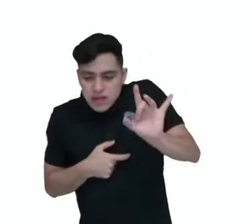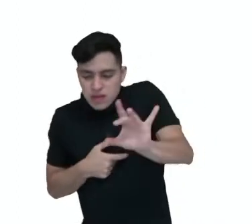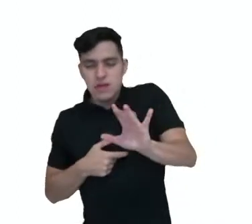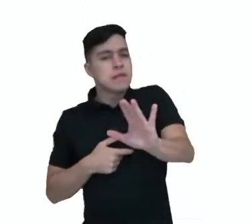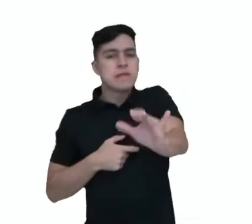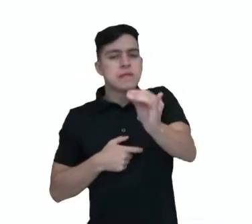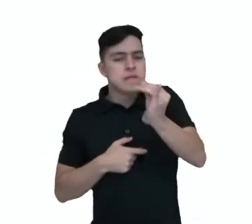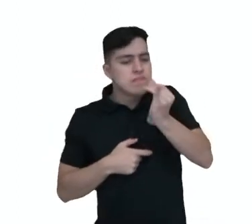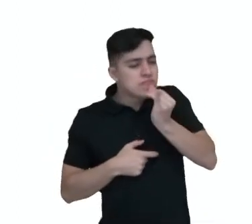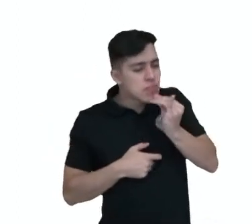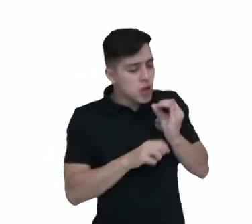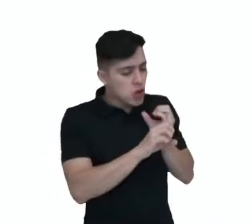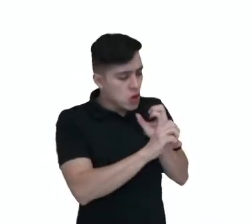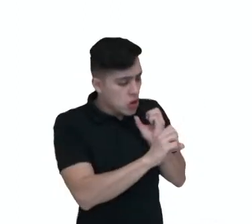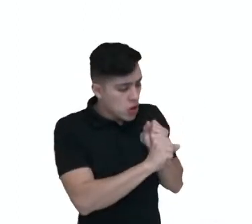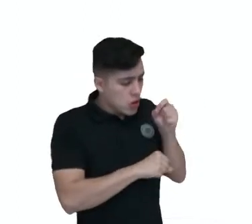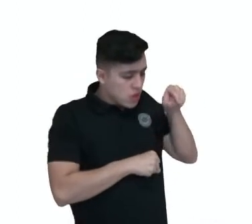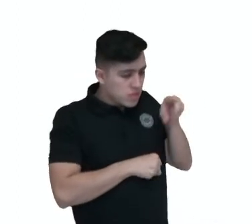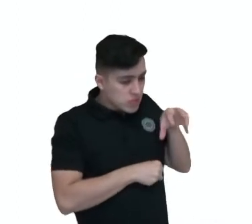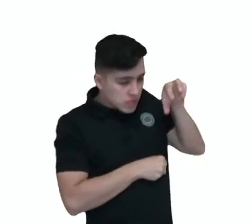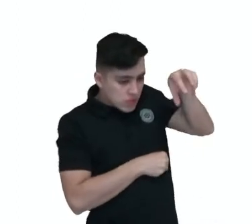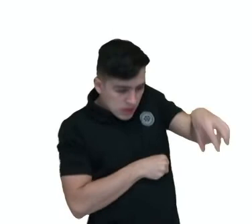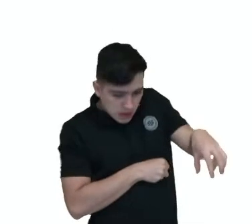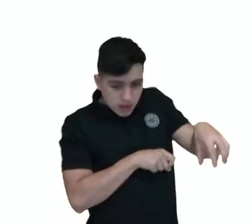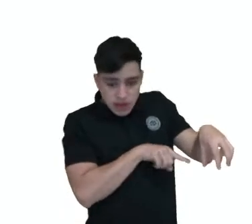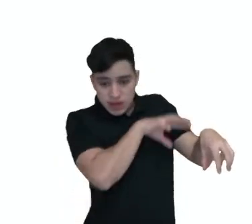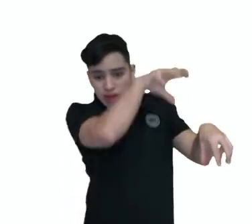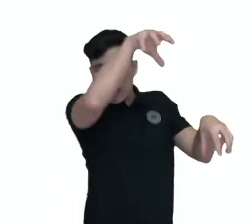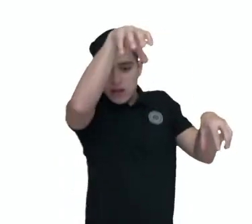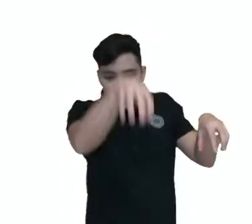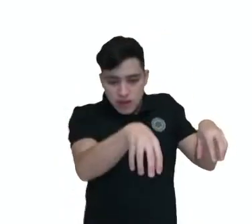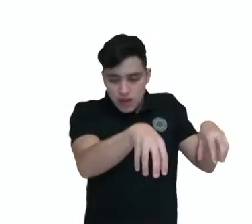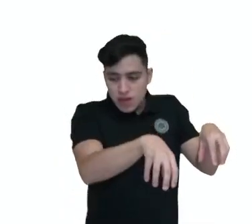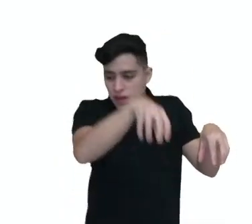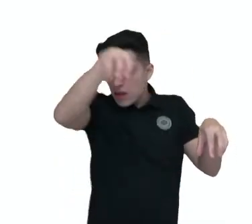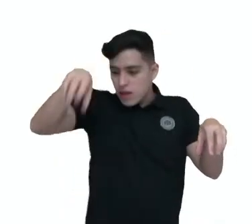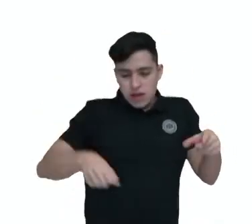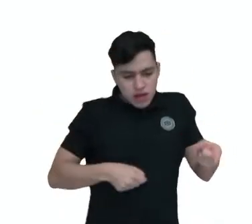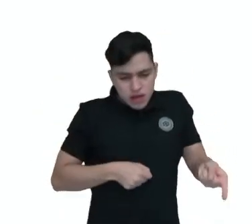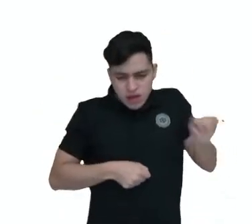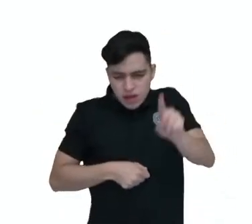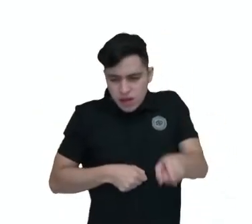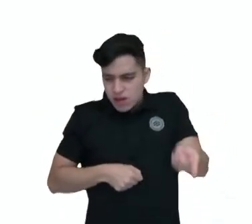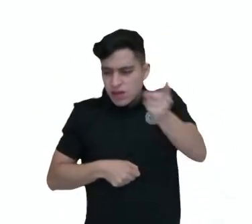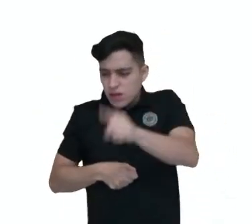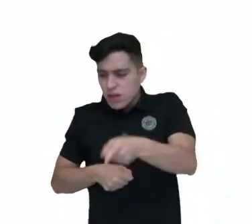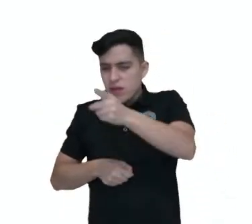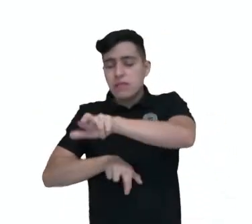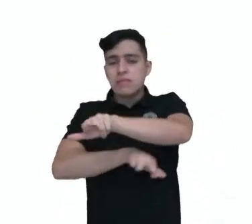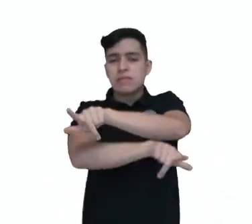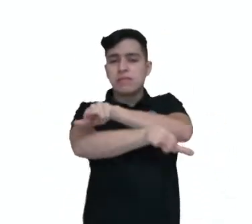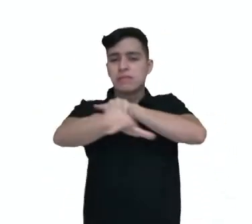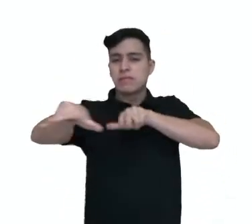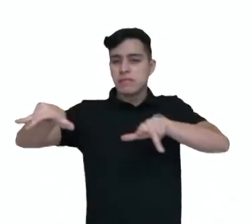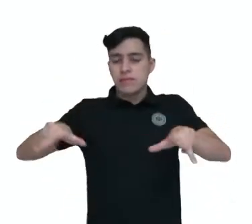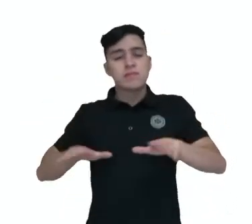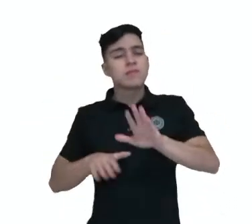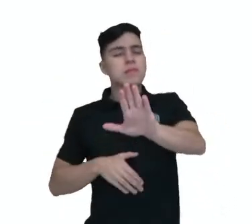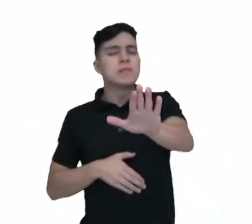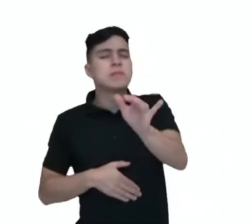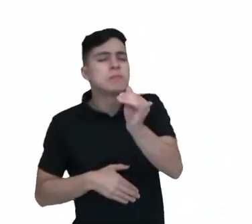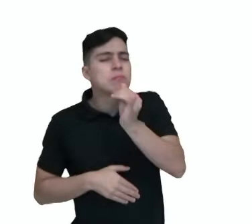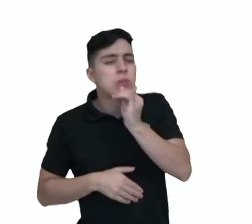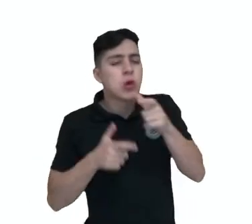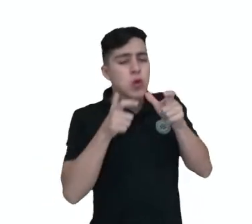medida variava de uma região para outra. Em alguns locais, por exemplo, as unidades de